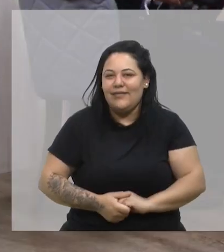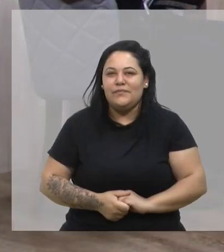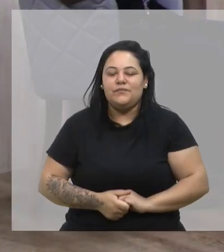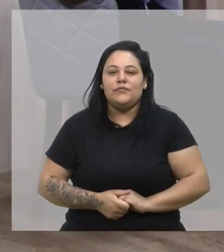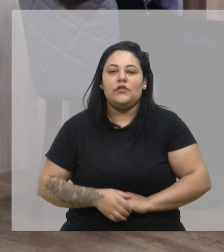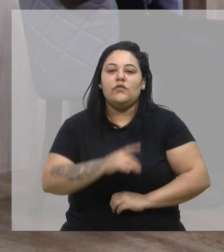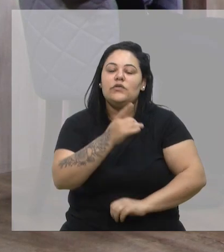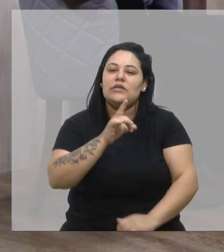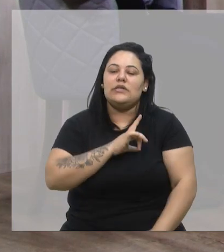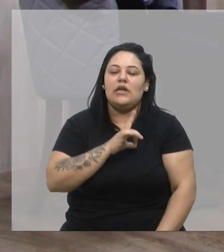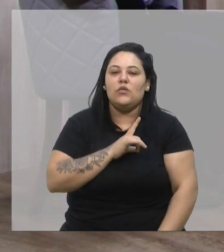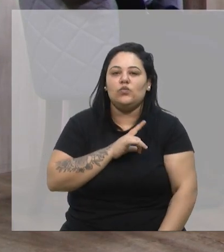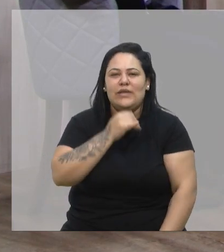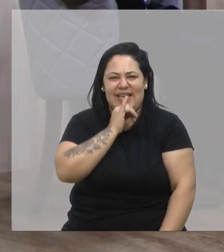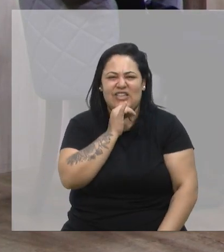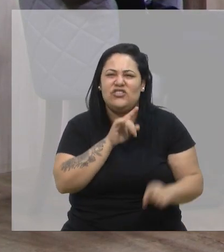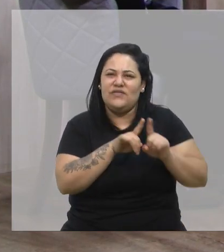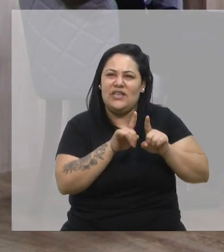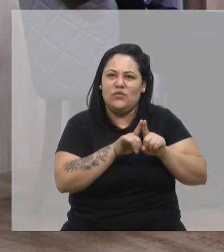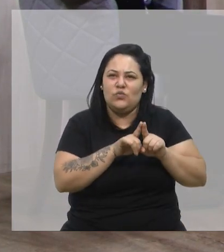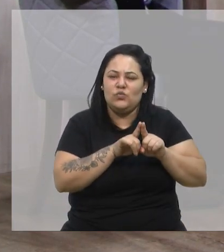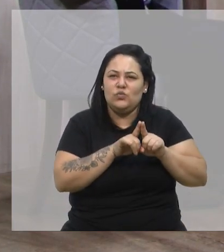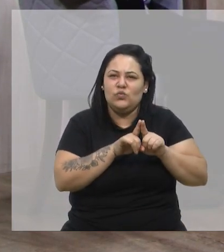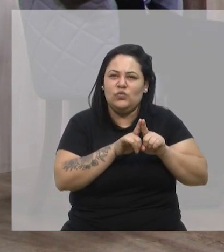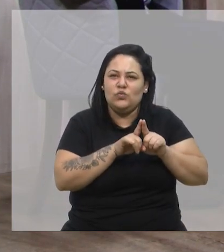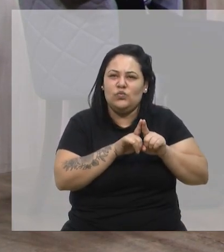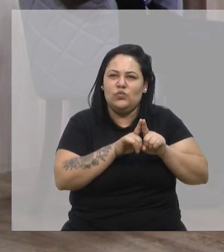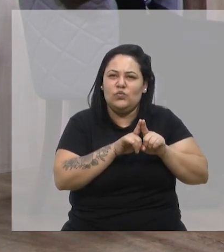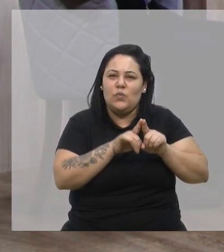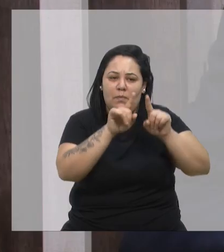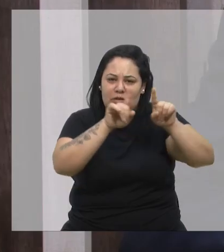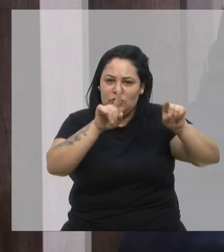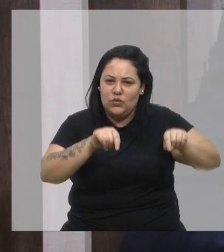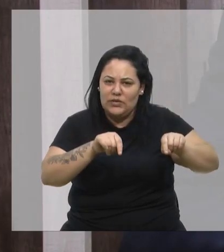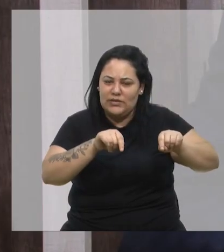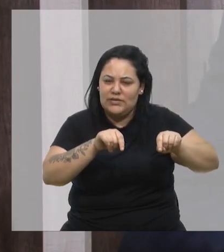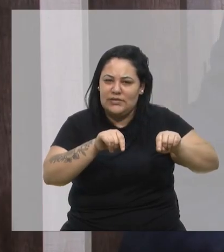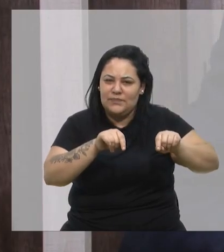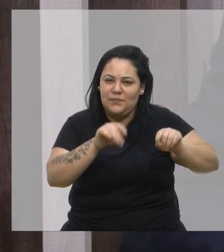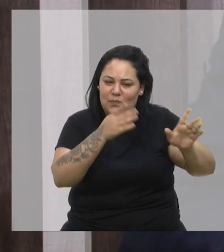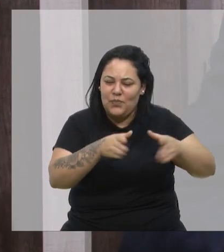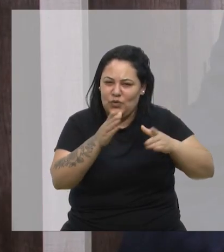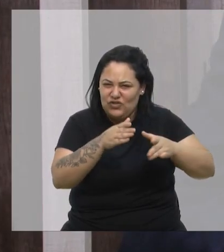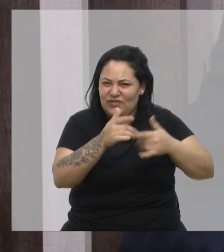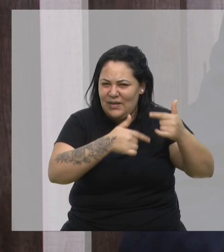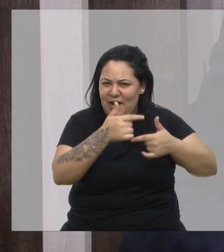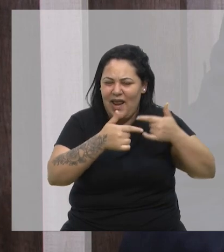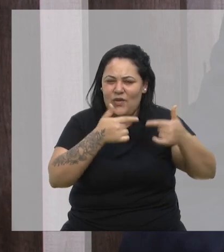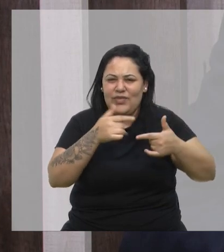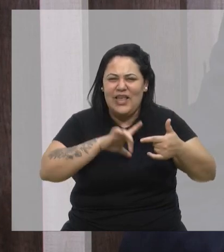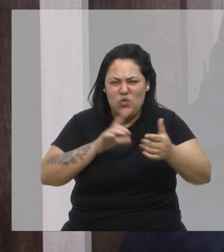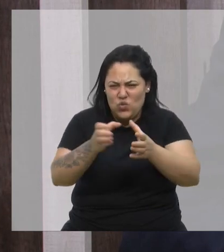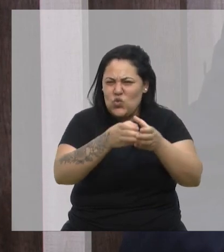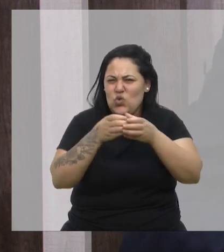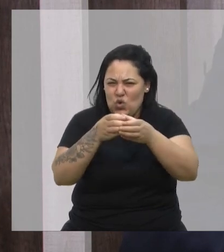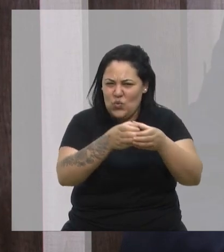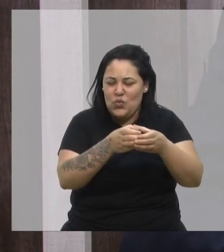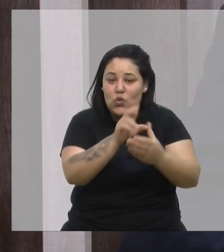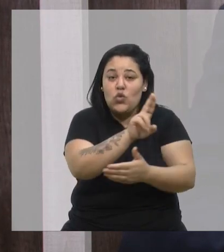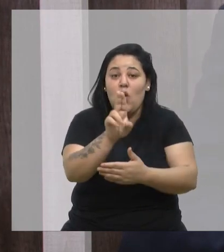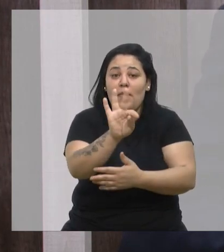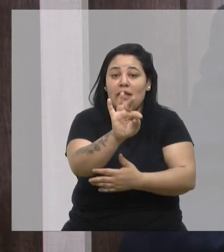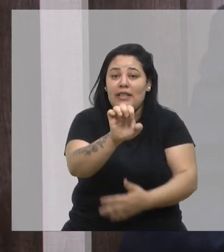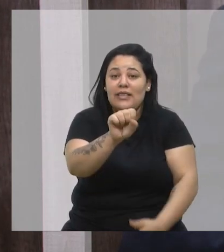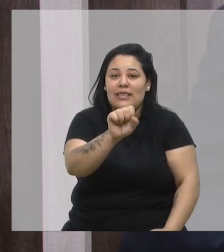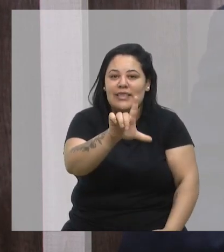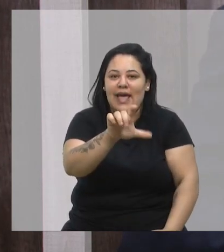Então, vocês têm um casting, uma espécie de elenco produtivo que integra um grupo chamado Tesla.